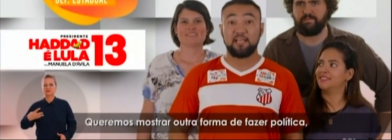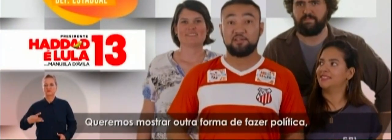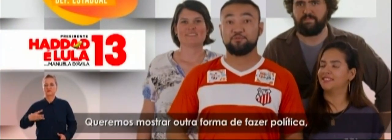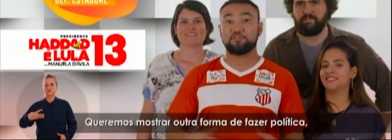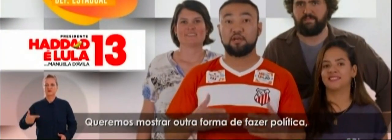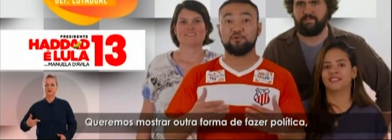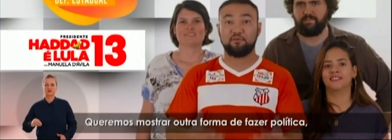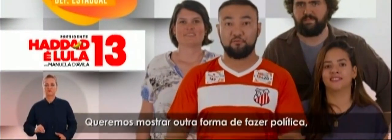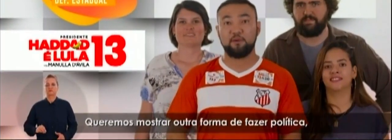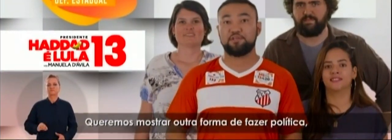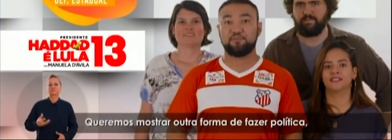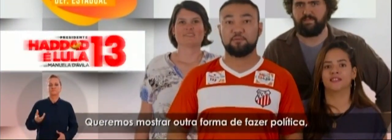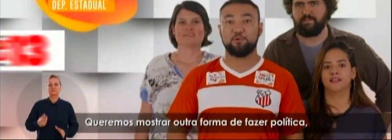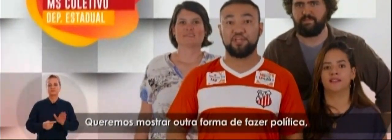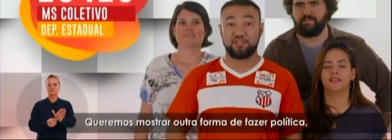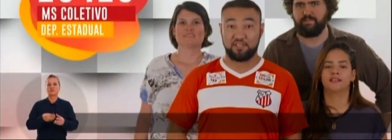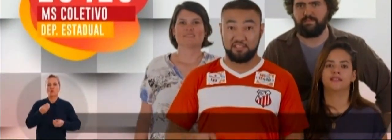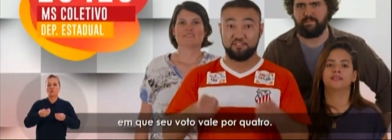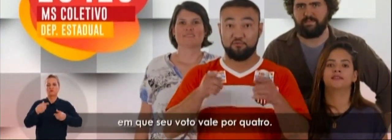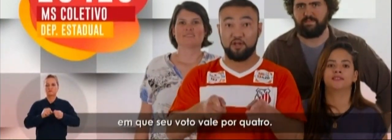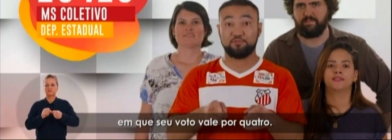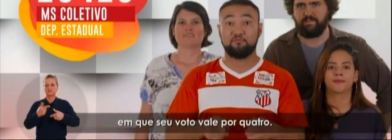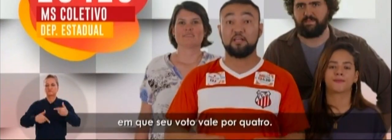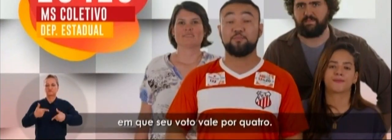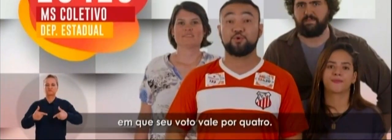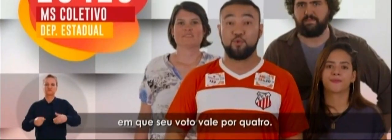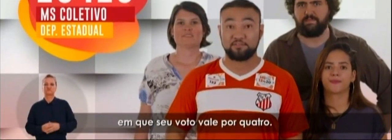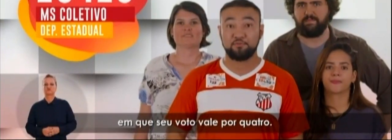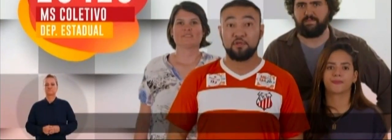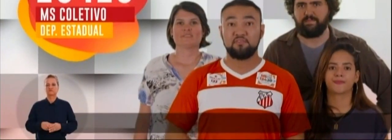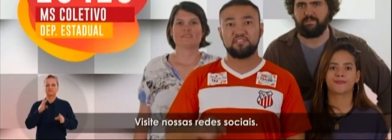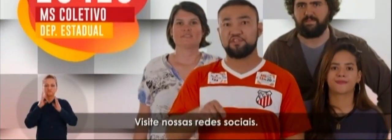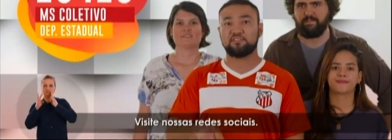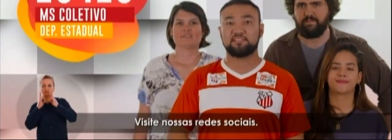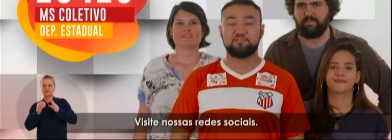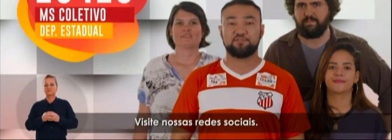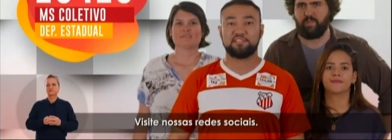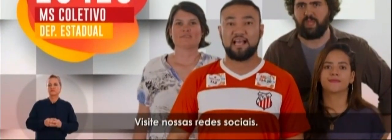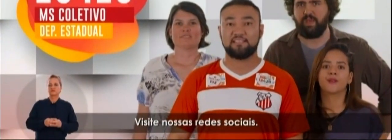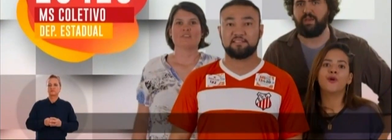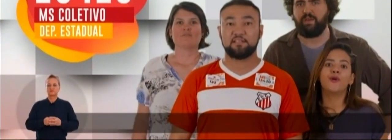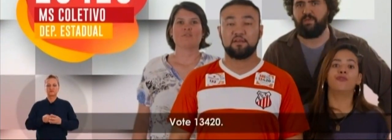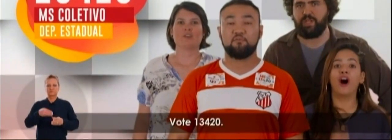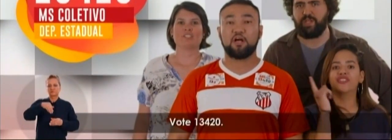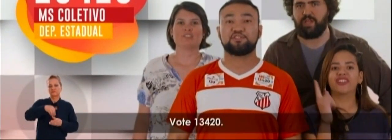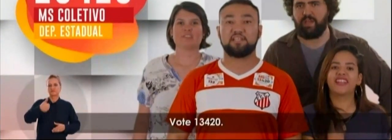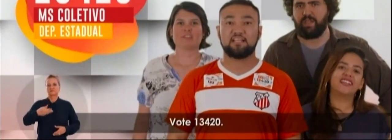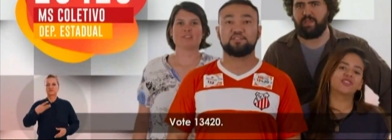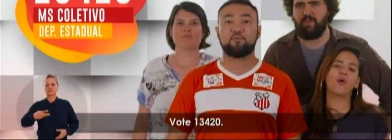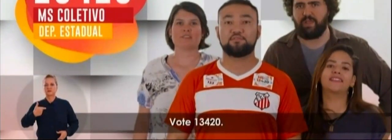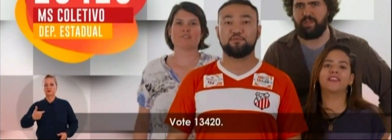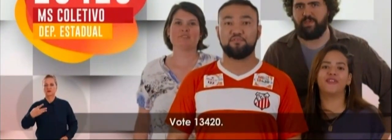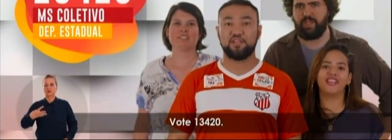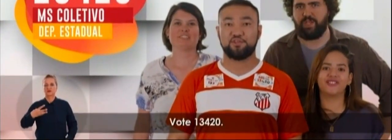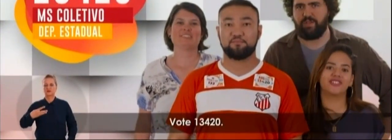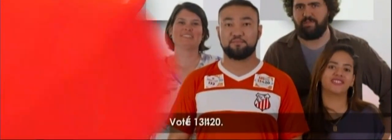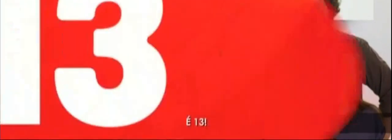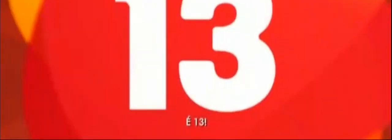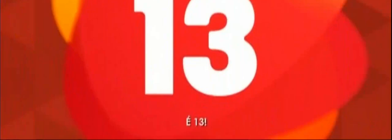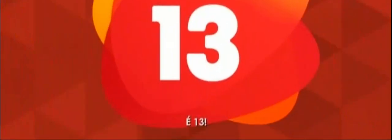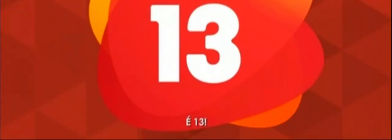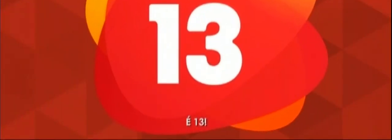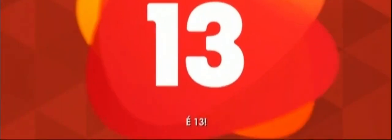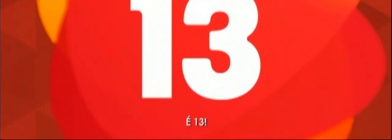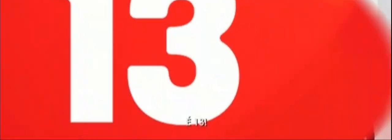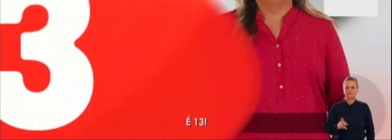13420. Queremos mostrar outra forma de fazer política. Um seu voto vale por 4. Visite nossas redes sociais. Vote 13420.